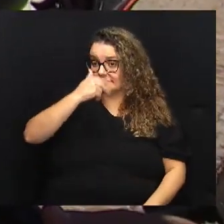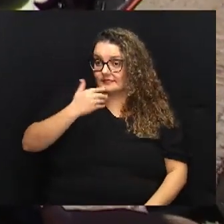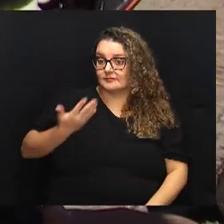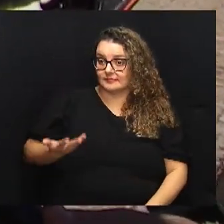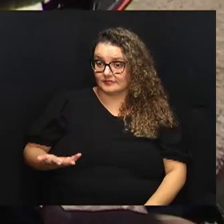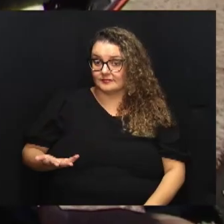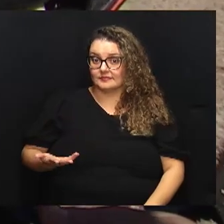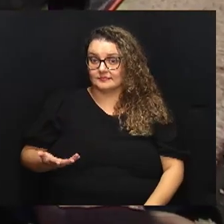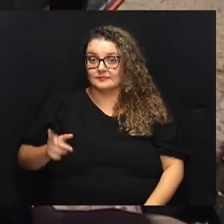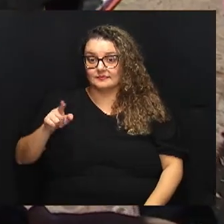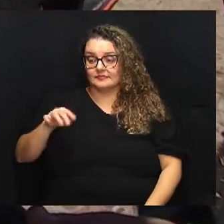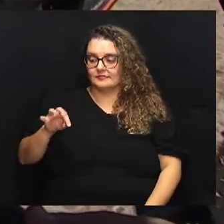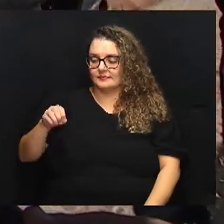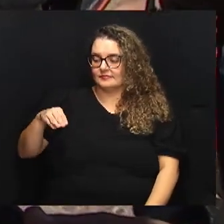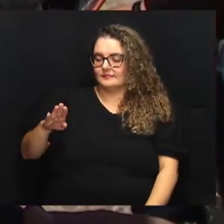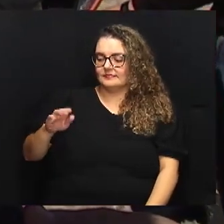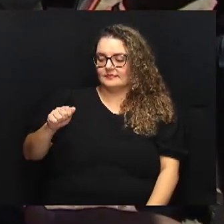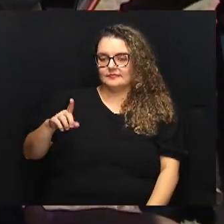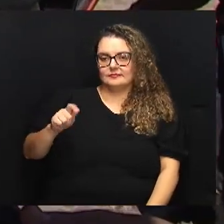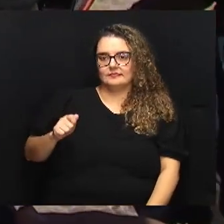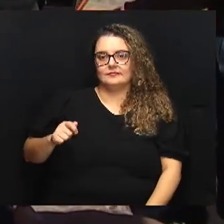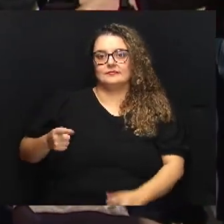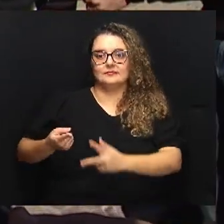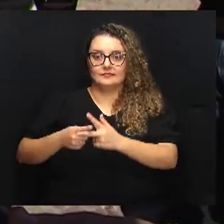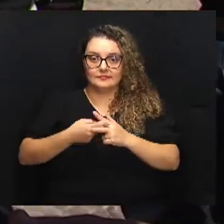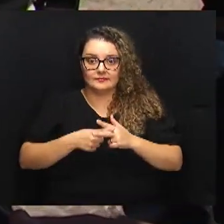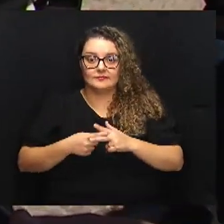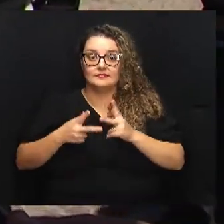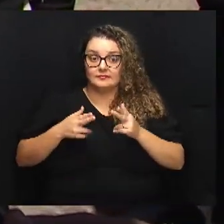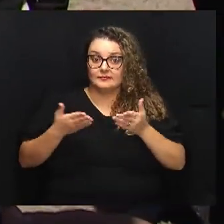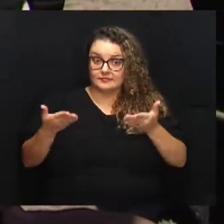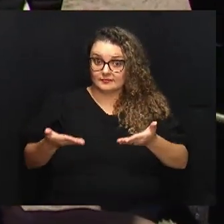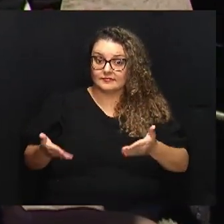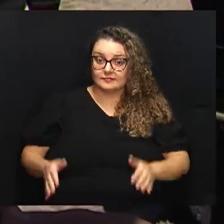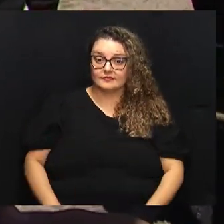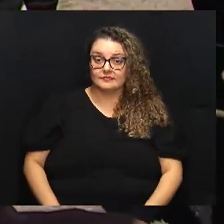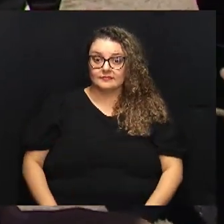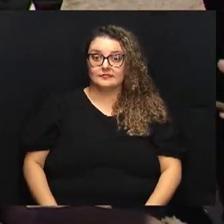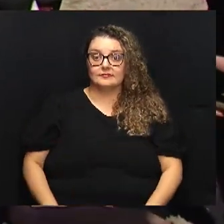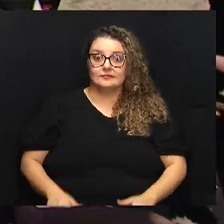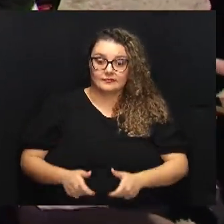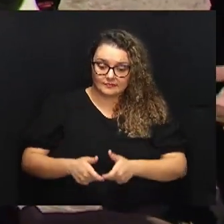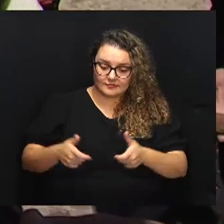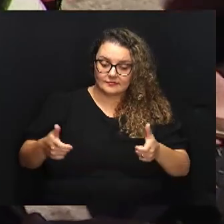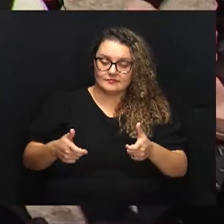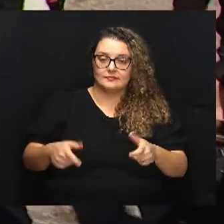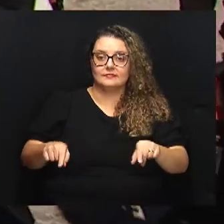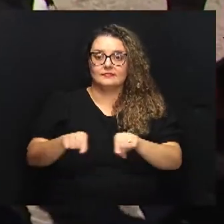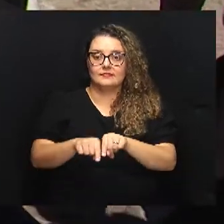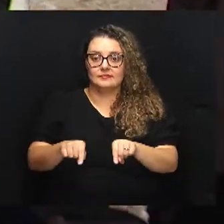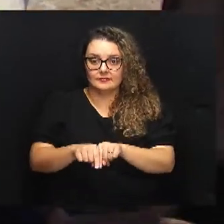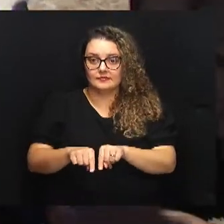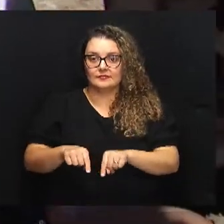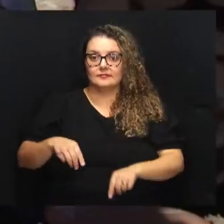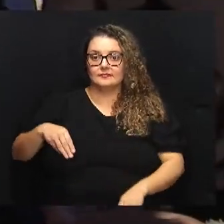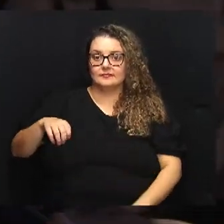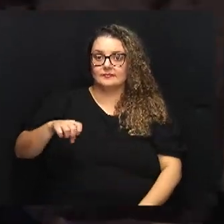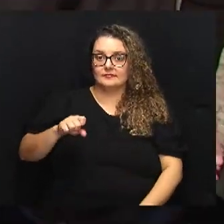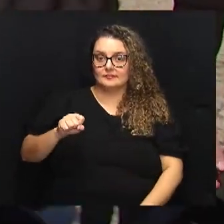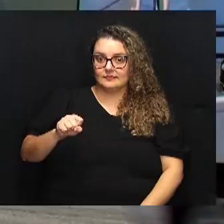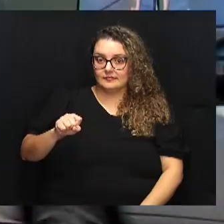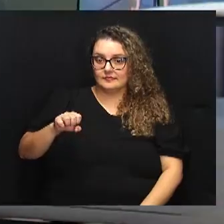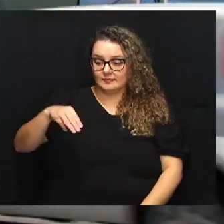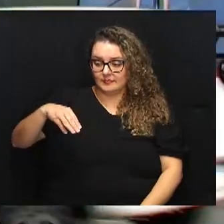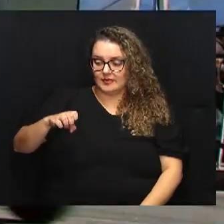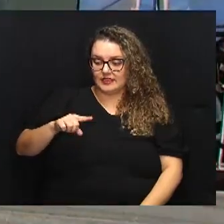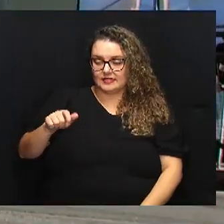que é tombada e precisa ser restaurada, como está sendo feito, ampliar agora a possibilidade com o mezanino de colocar restaurante lá